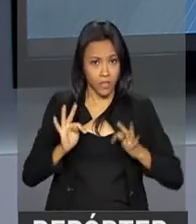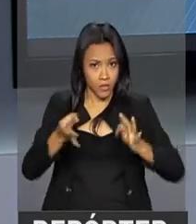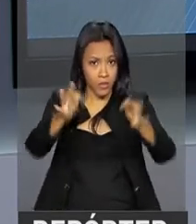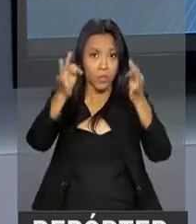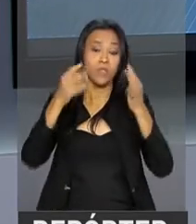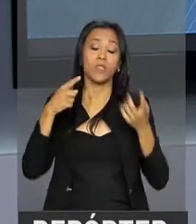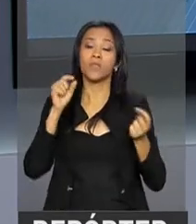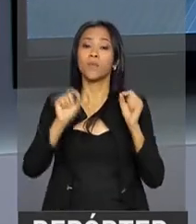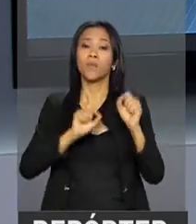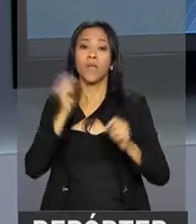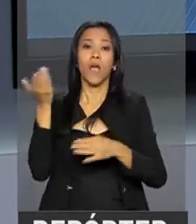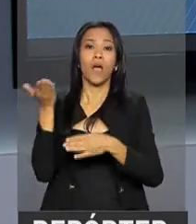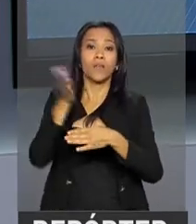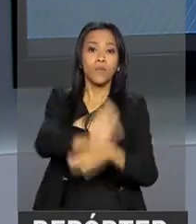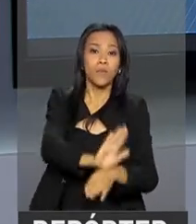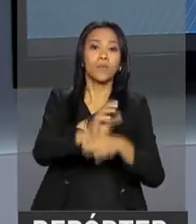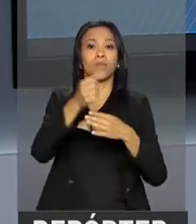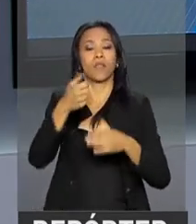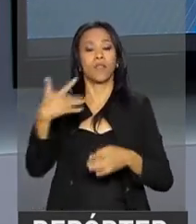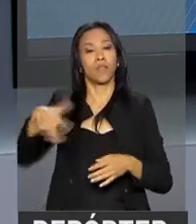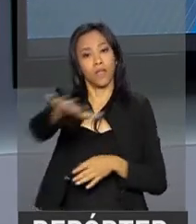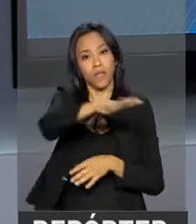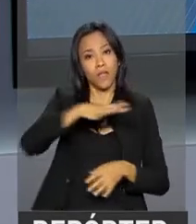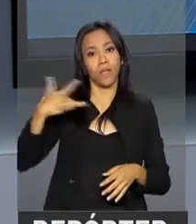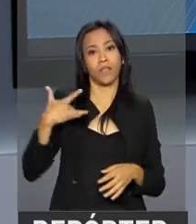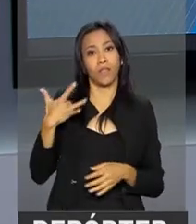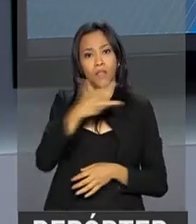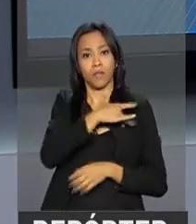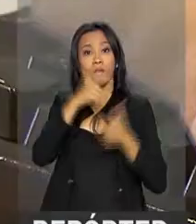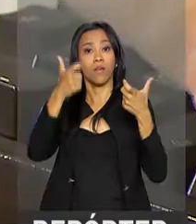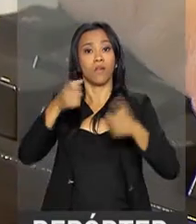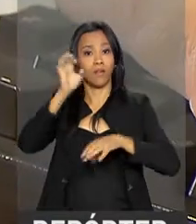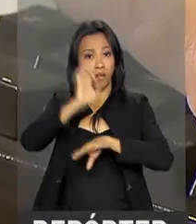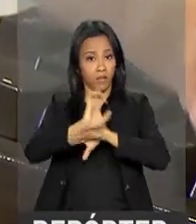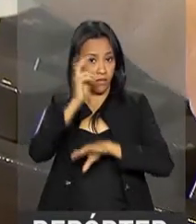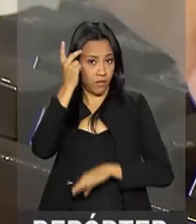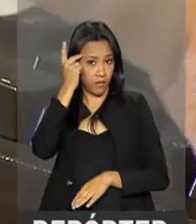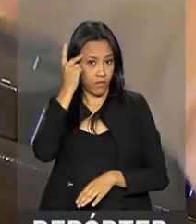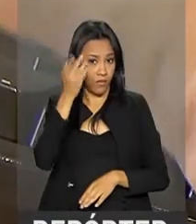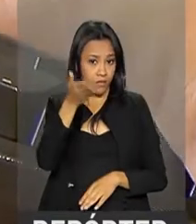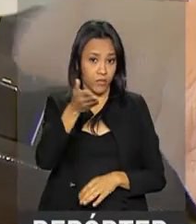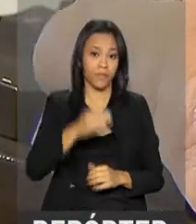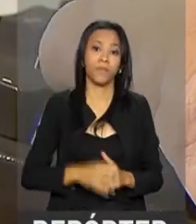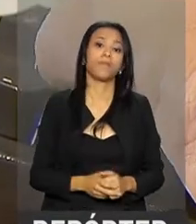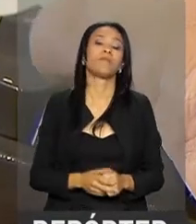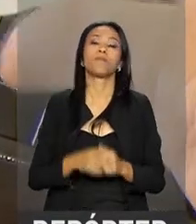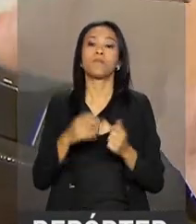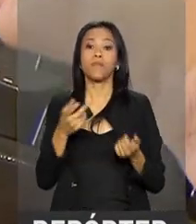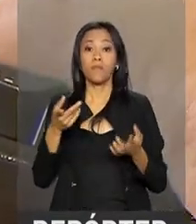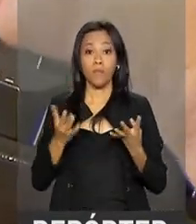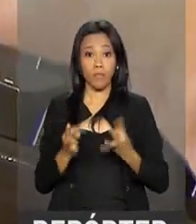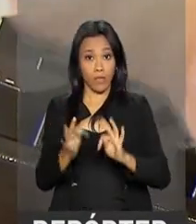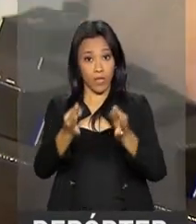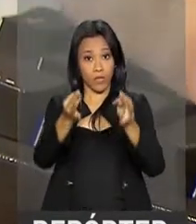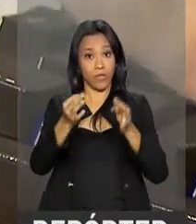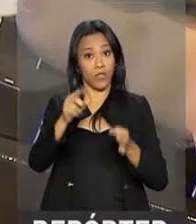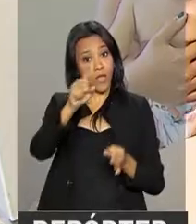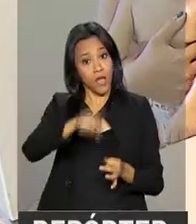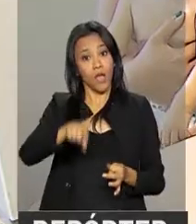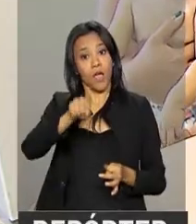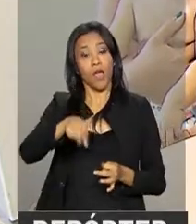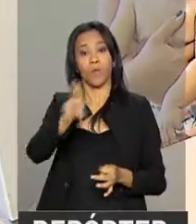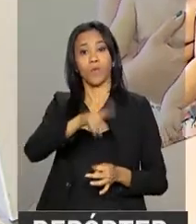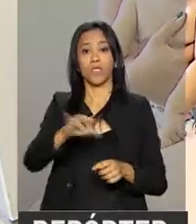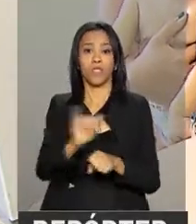na atenção à saúde, realizado em São Paulo. A tecnologia usada como instrumento